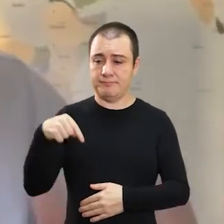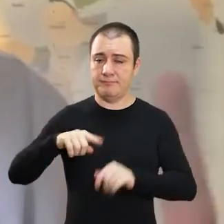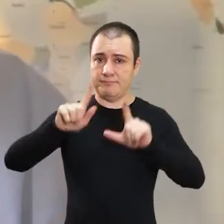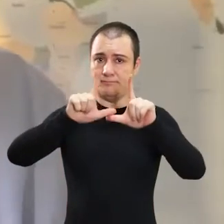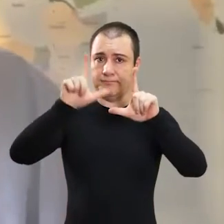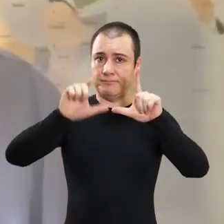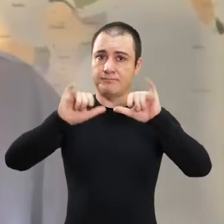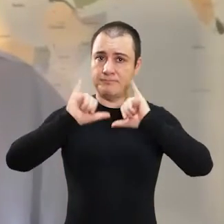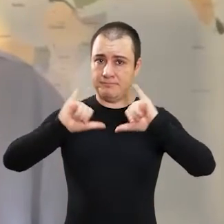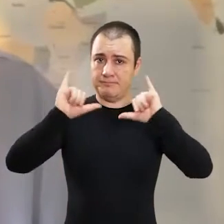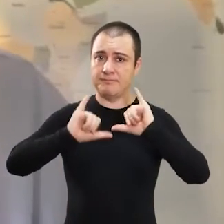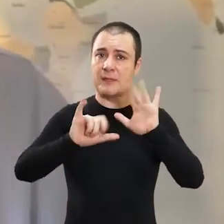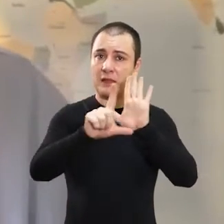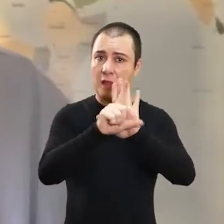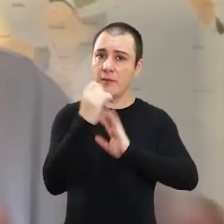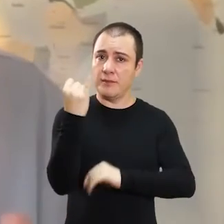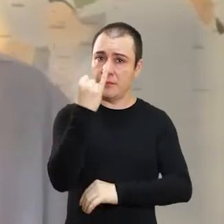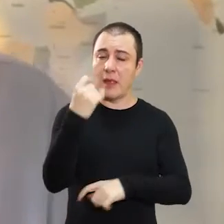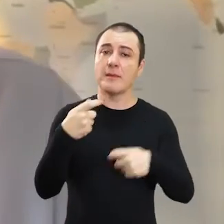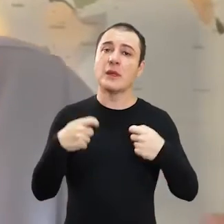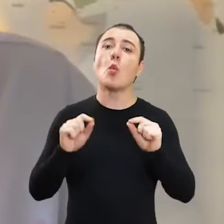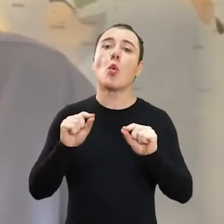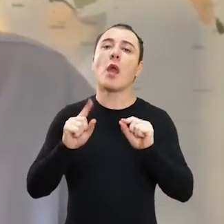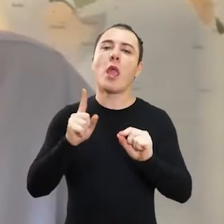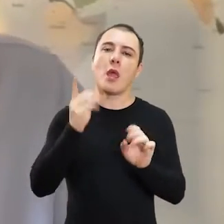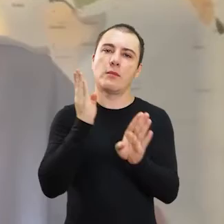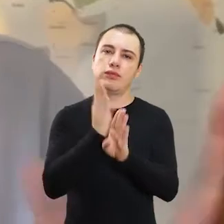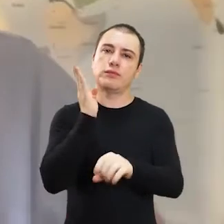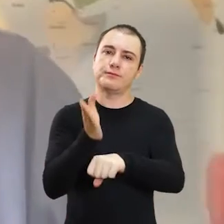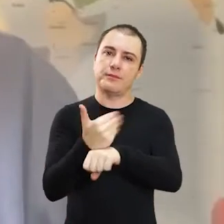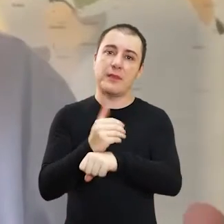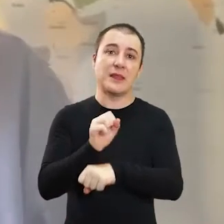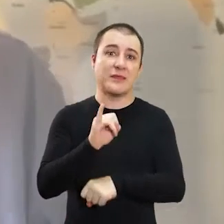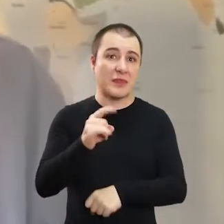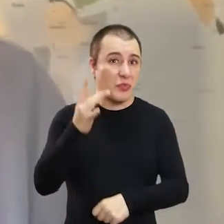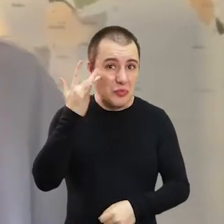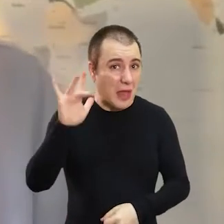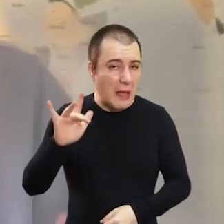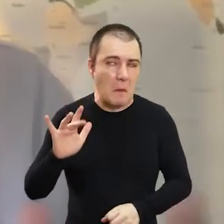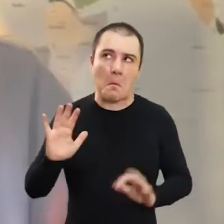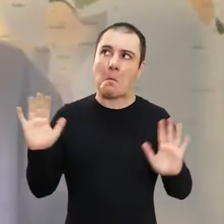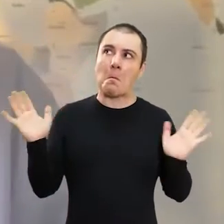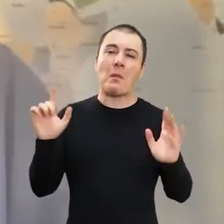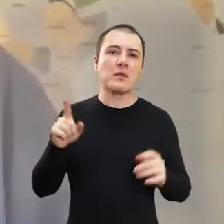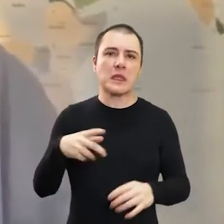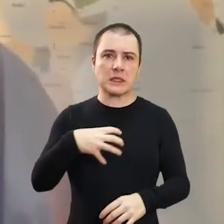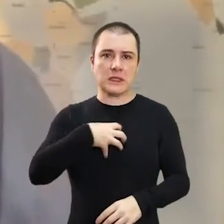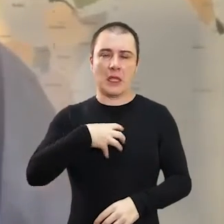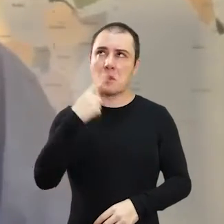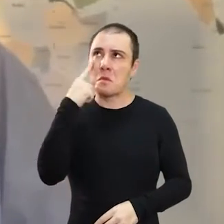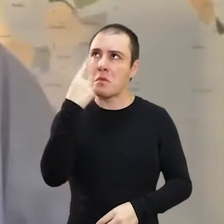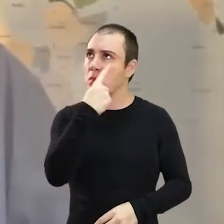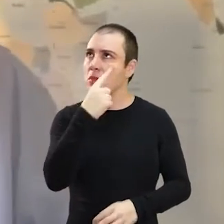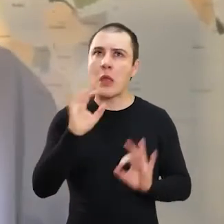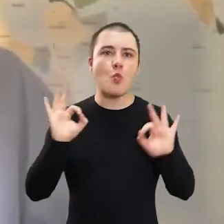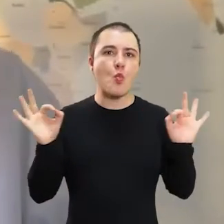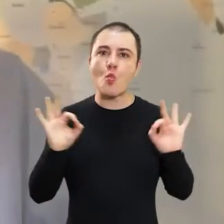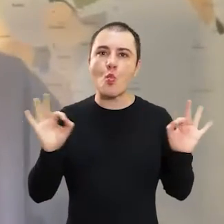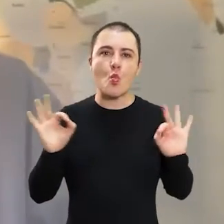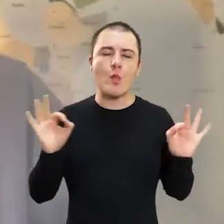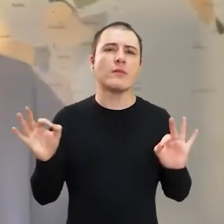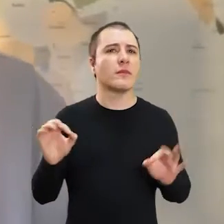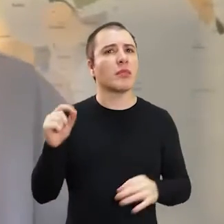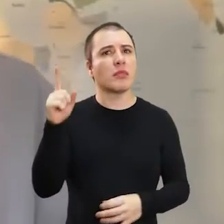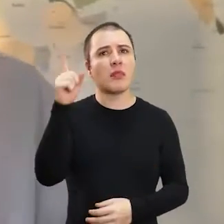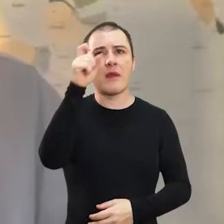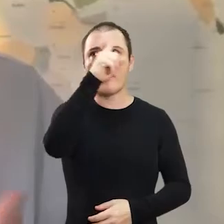e a importância dessa lei. É o diagnóstico precoce. Como que você sabe? Não sabe. Se você não tem os sintomas, é